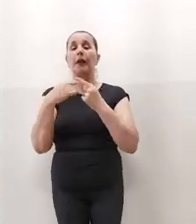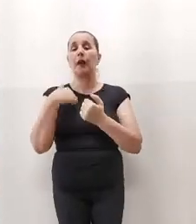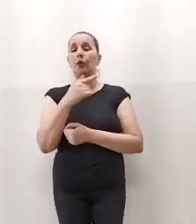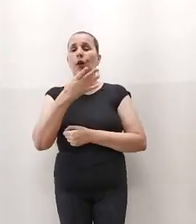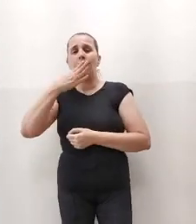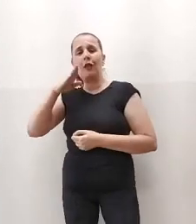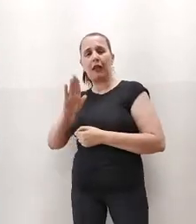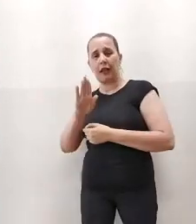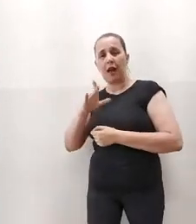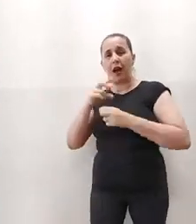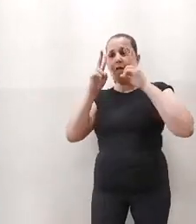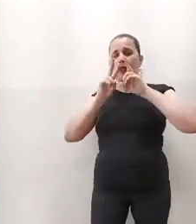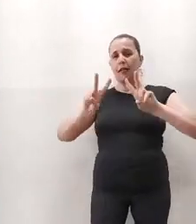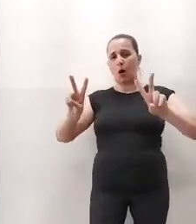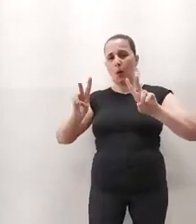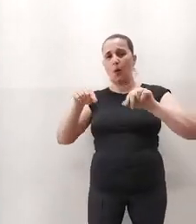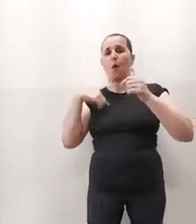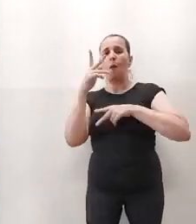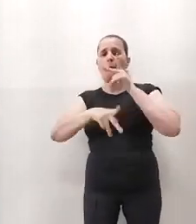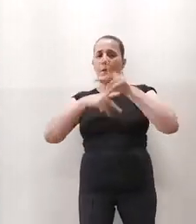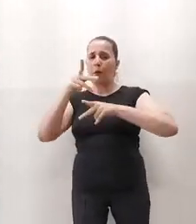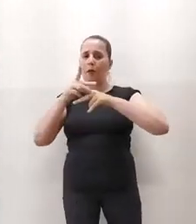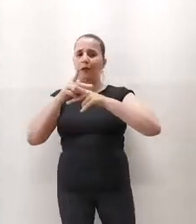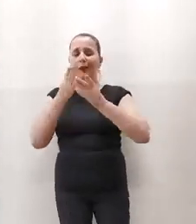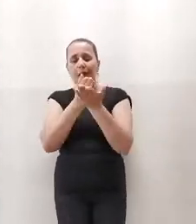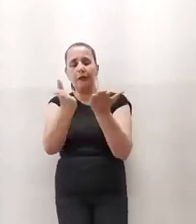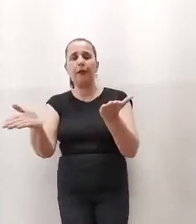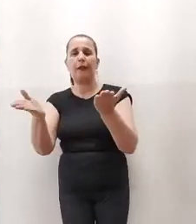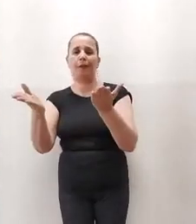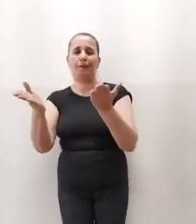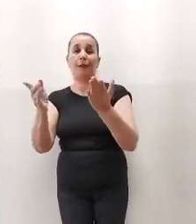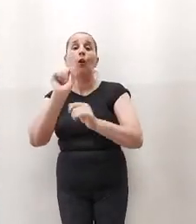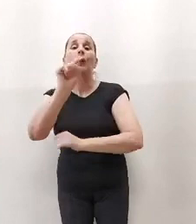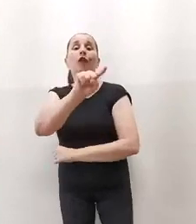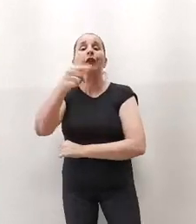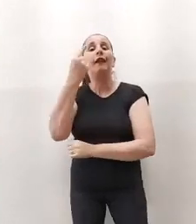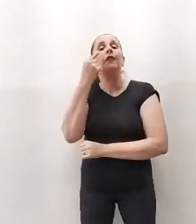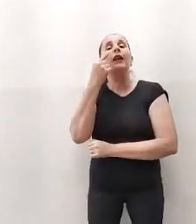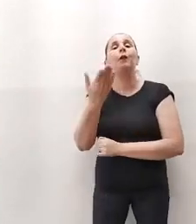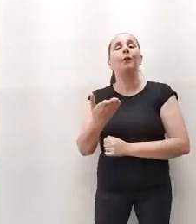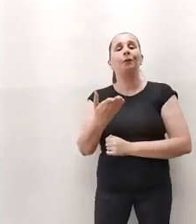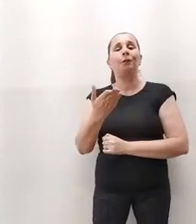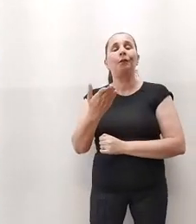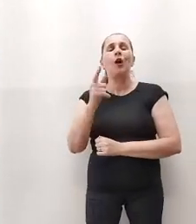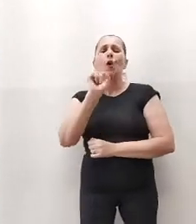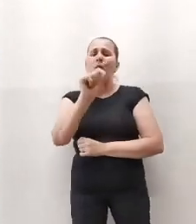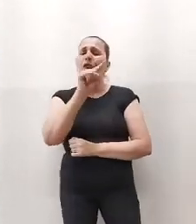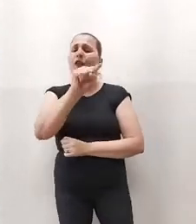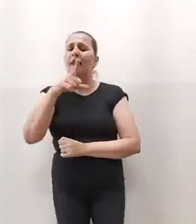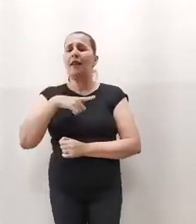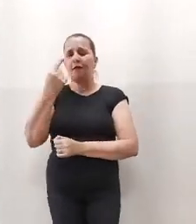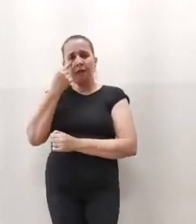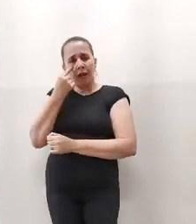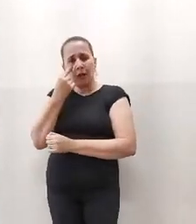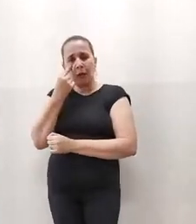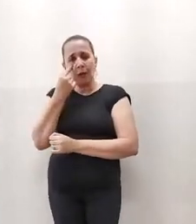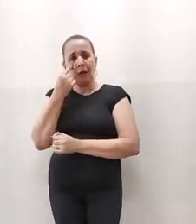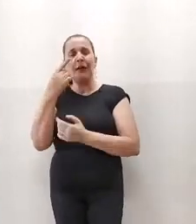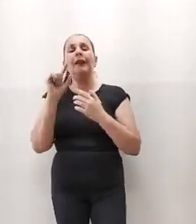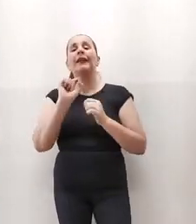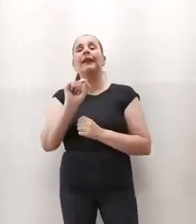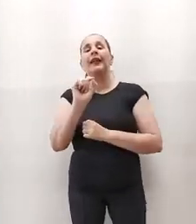profecia, visão, o povo se corrompe. O que você está vendo, irmãos? Porque o que você está vendo